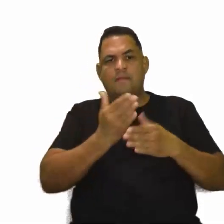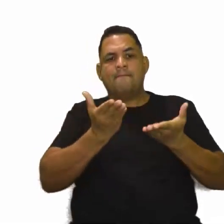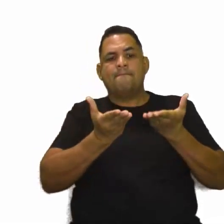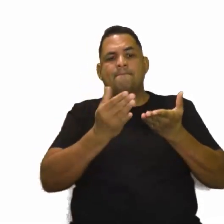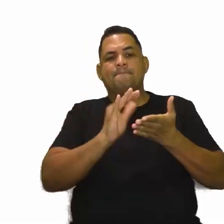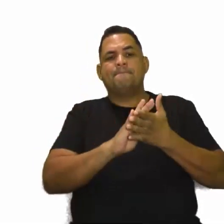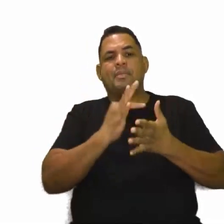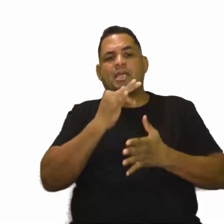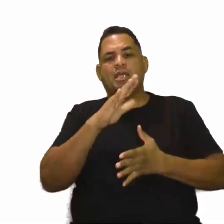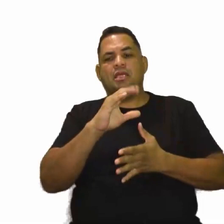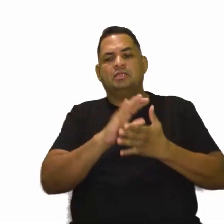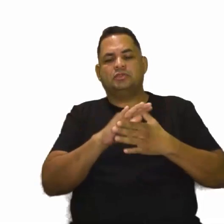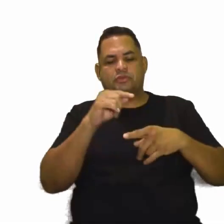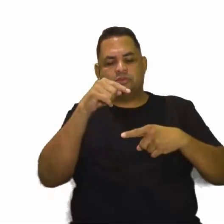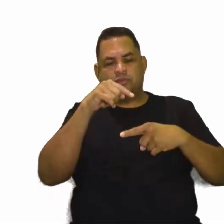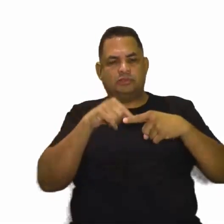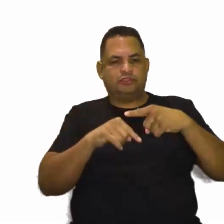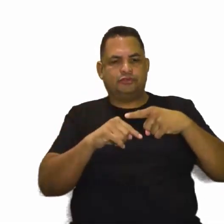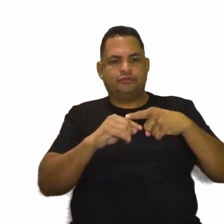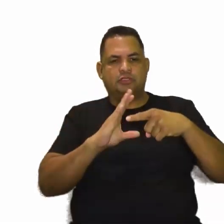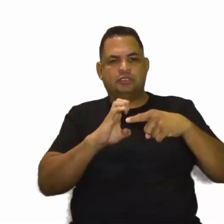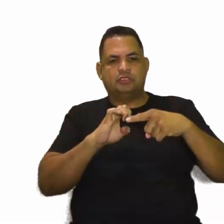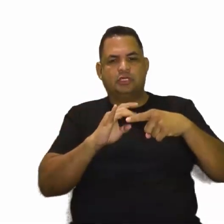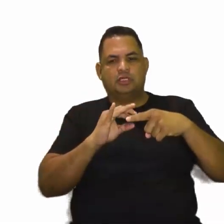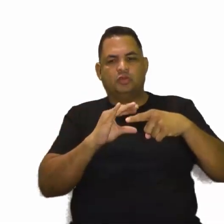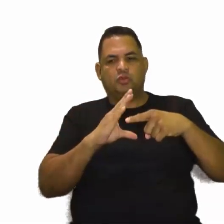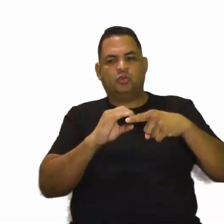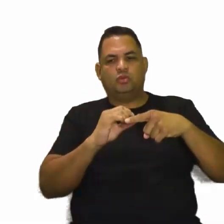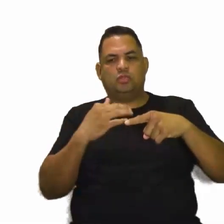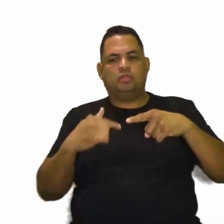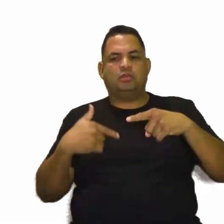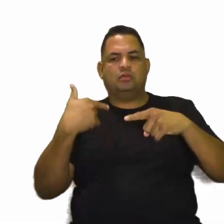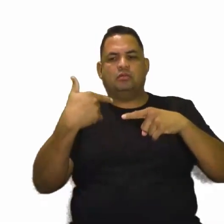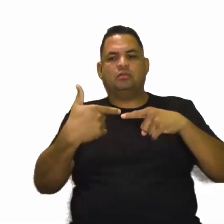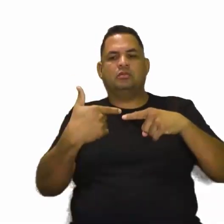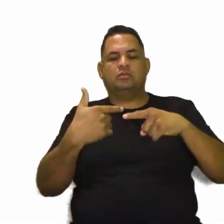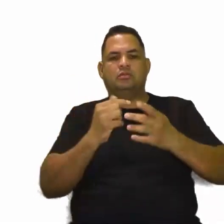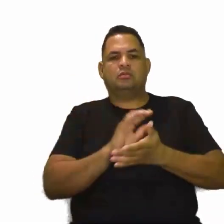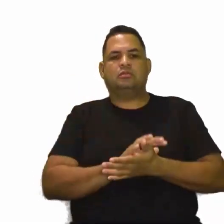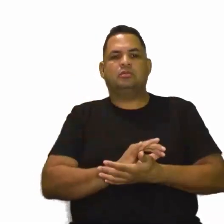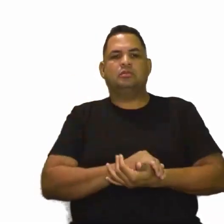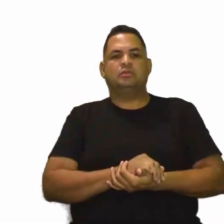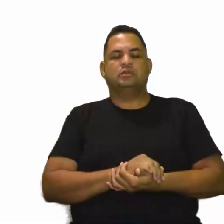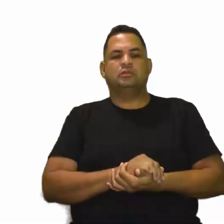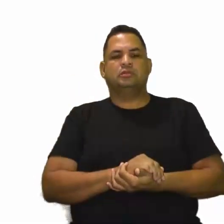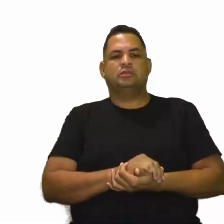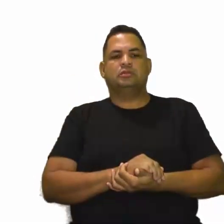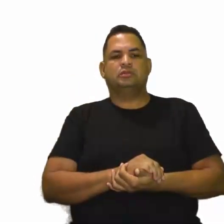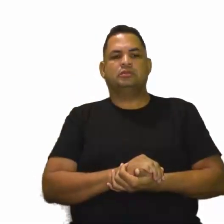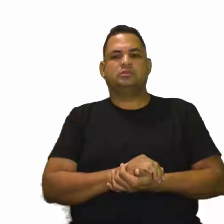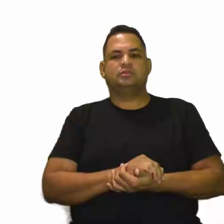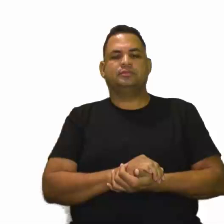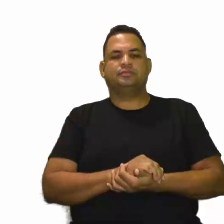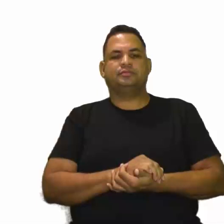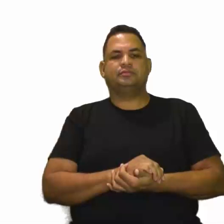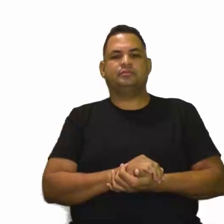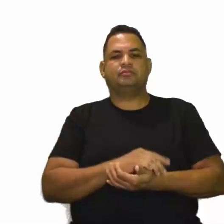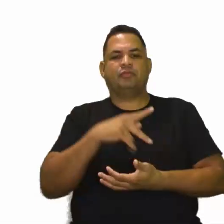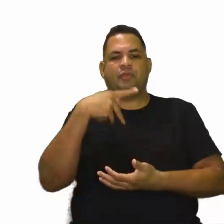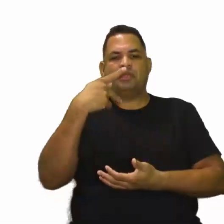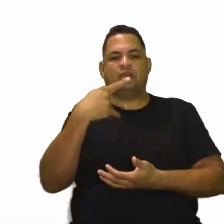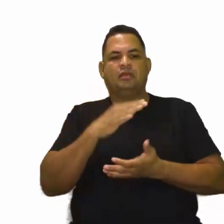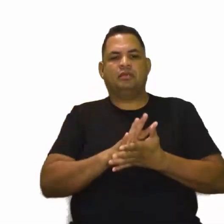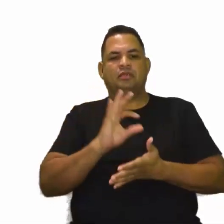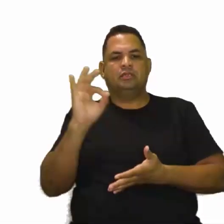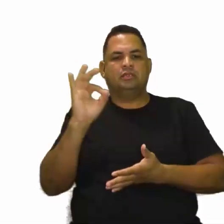Peso dividido pela estatura ao quadrado. Muito fácil, né? Nós também falamos sobre a